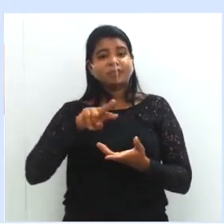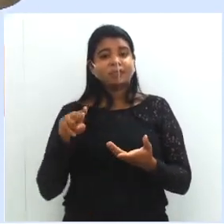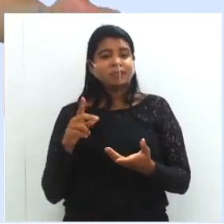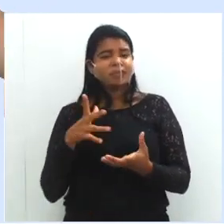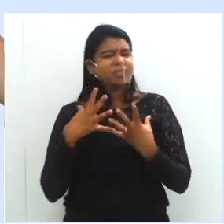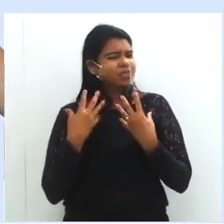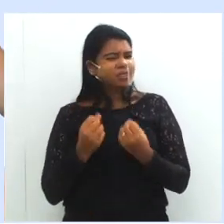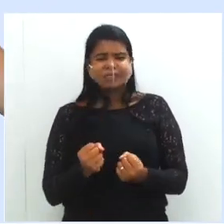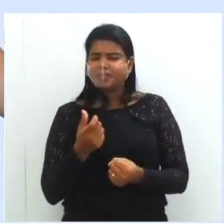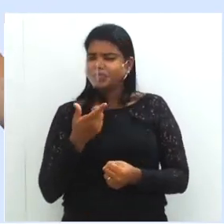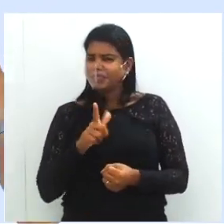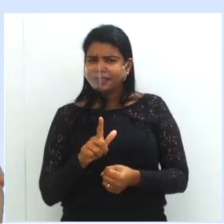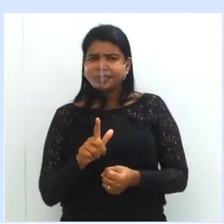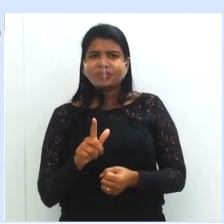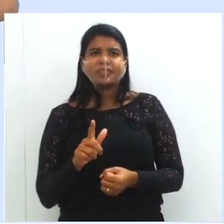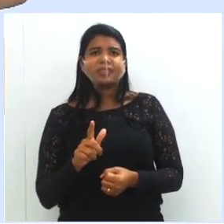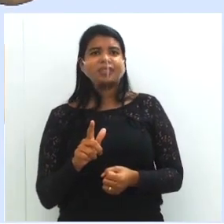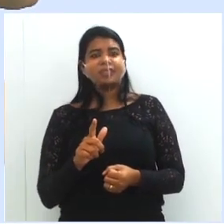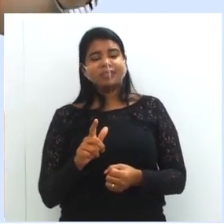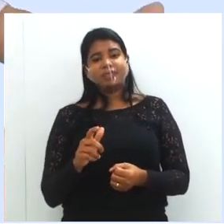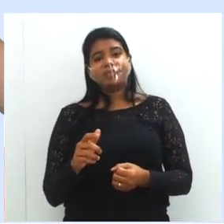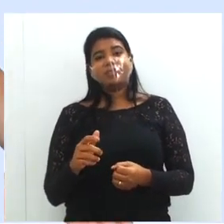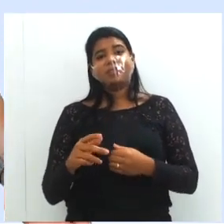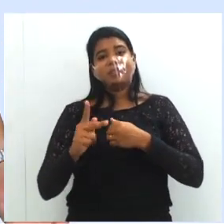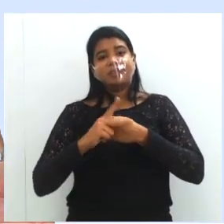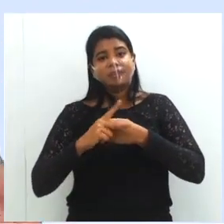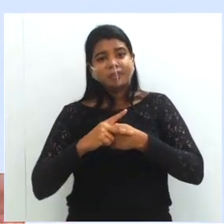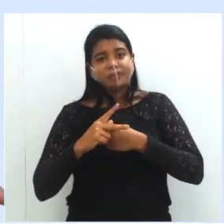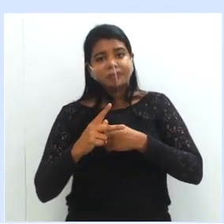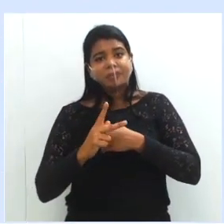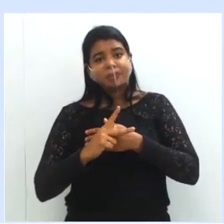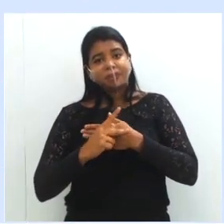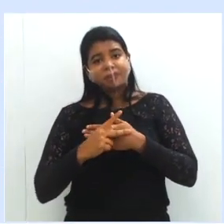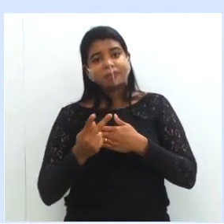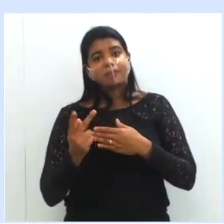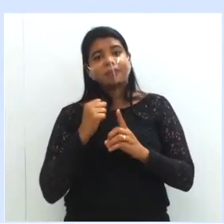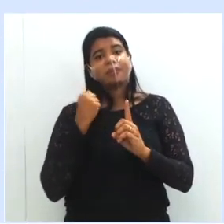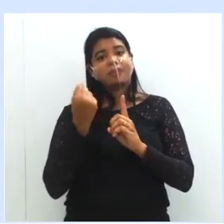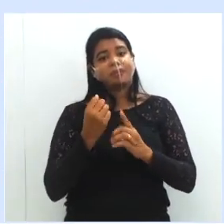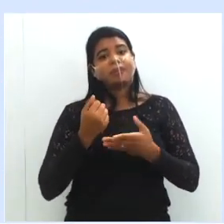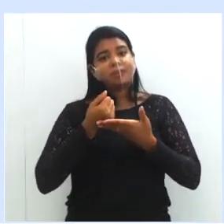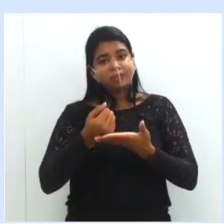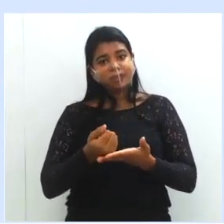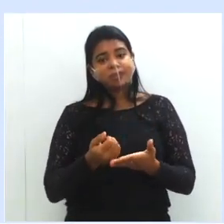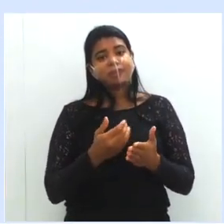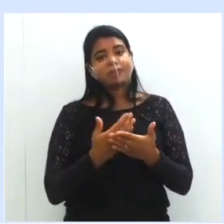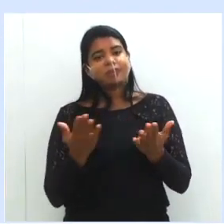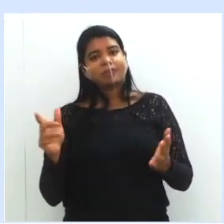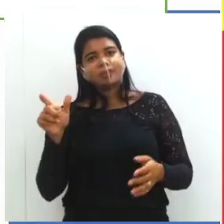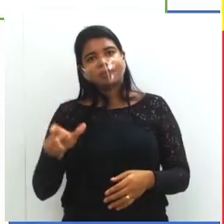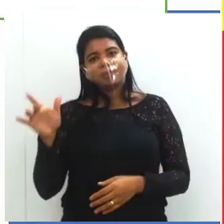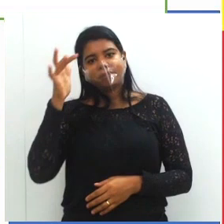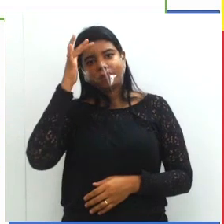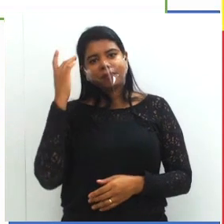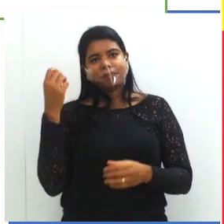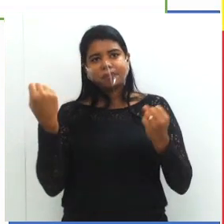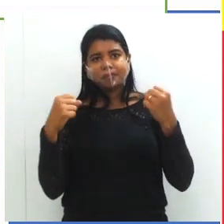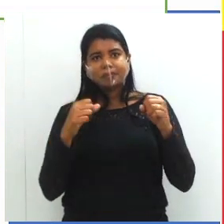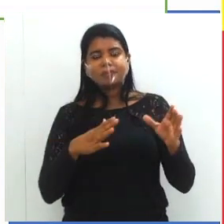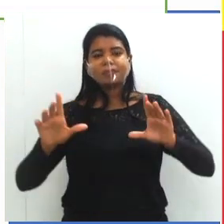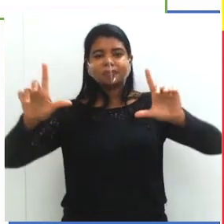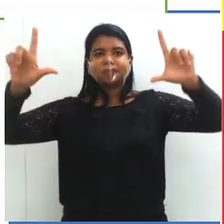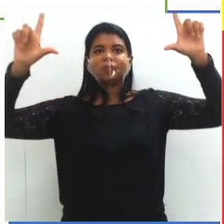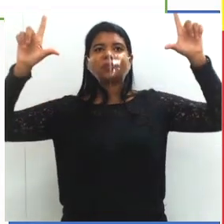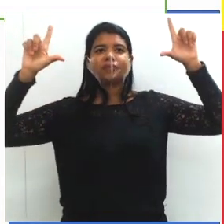não aceitam a atuação das religiões no âmbito social. Vejamos só, na